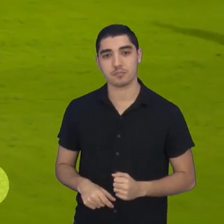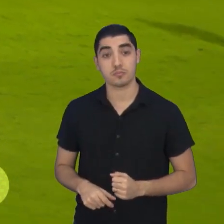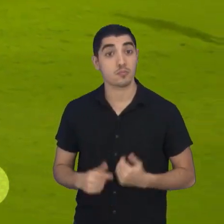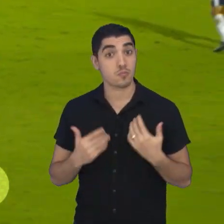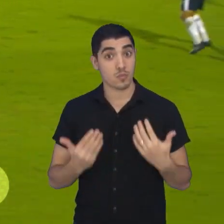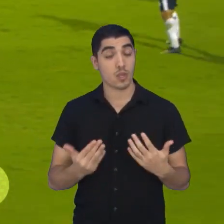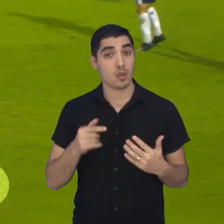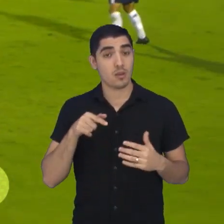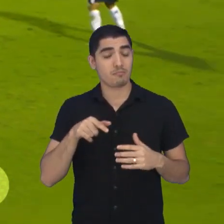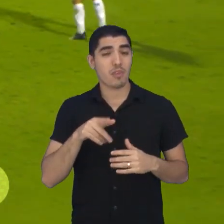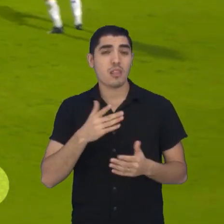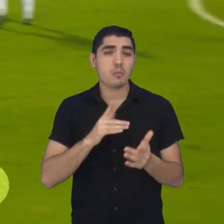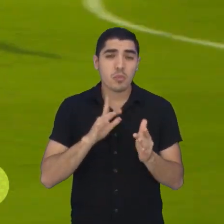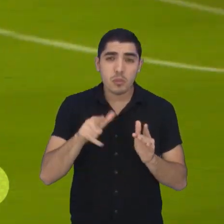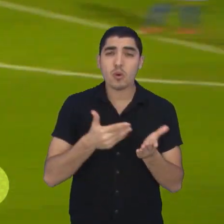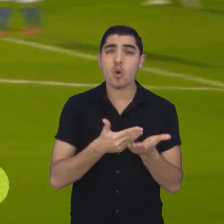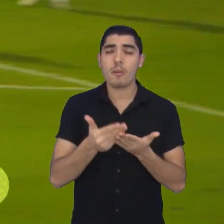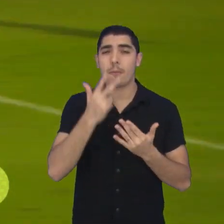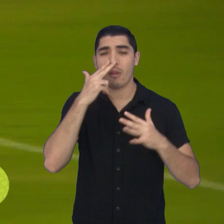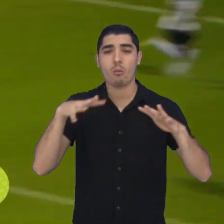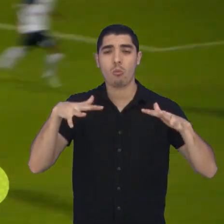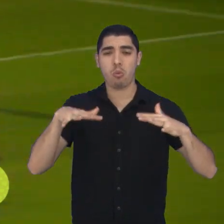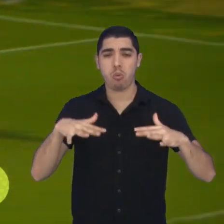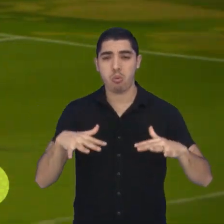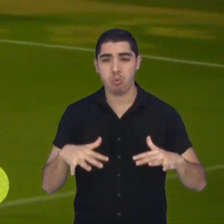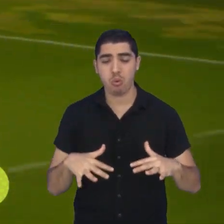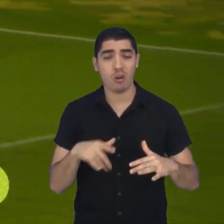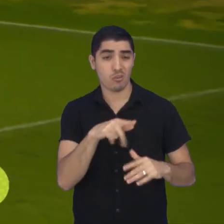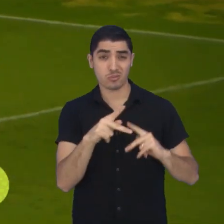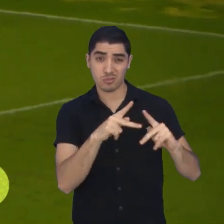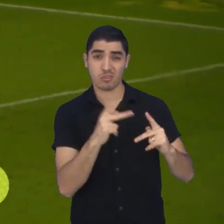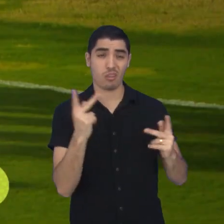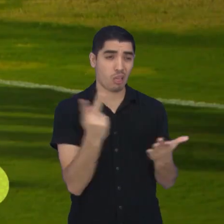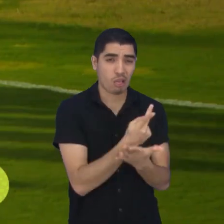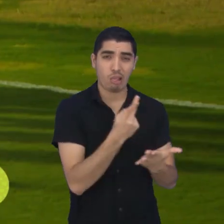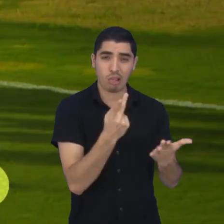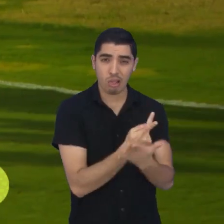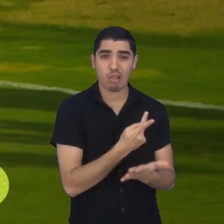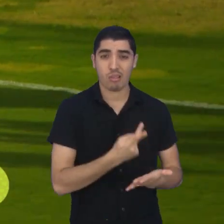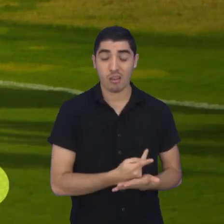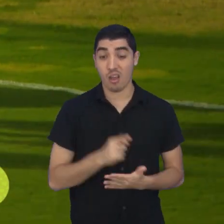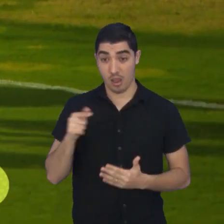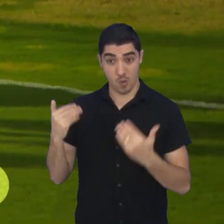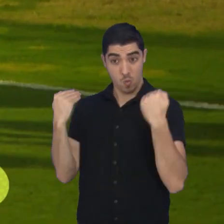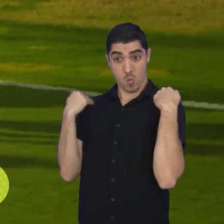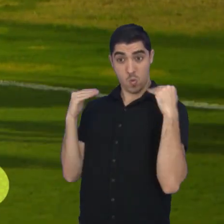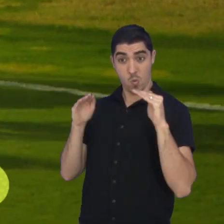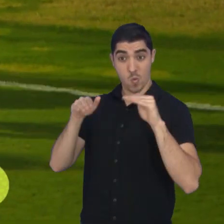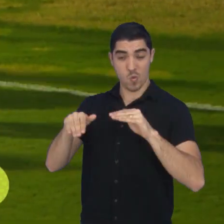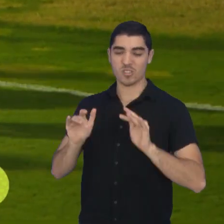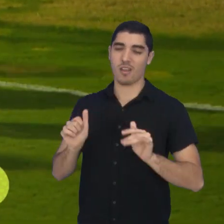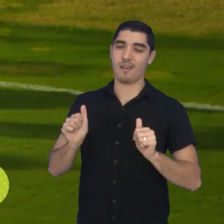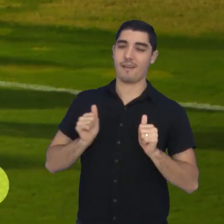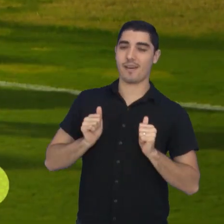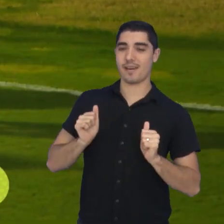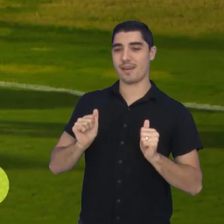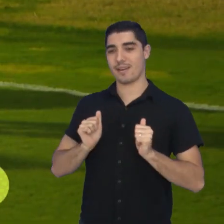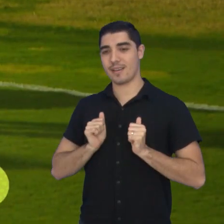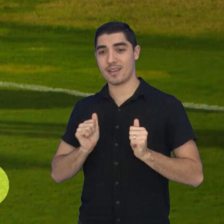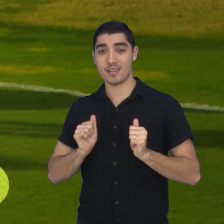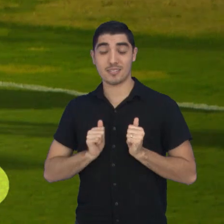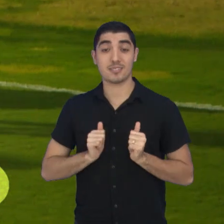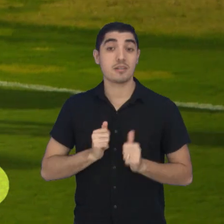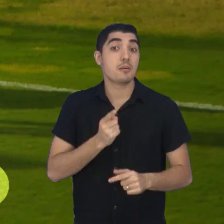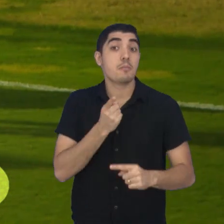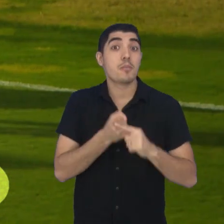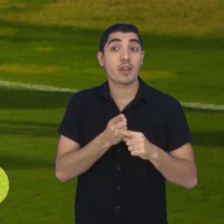O jogo esfriou, o São José passou a errar muitos passes. E o Costa Rica já fazendo cera. Afinal,